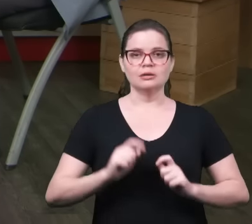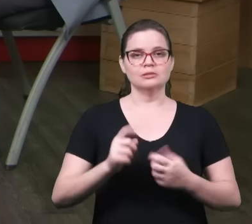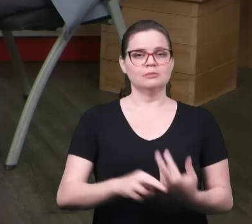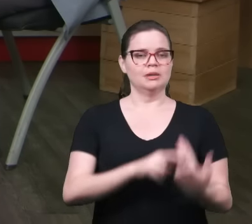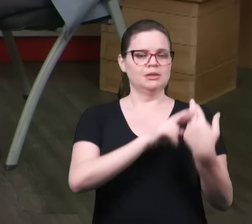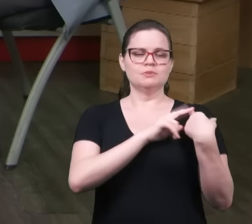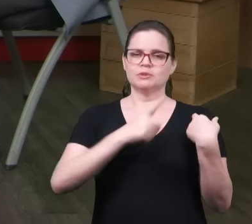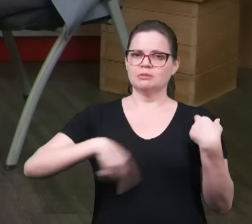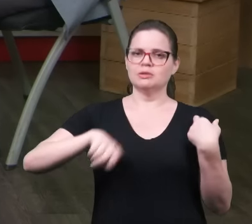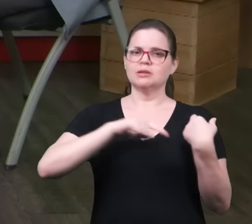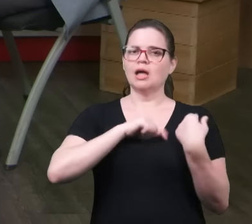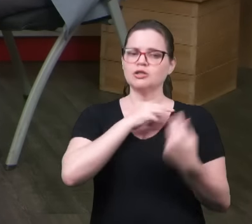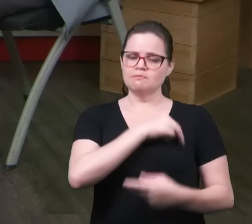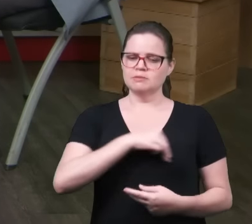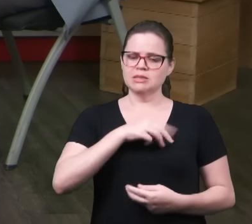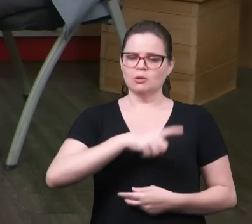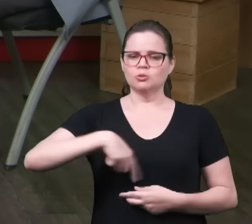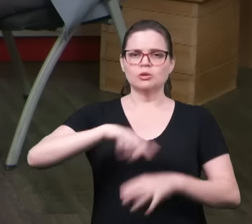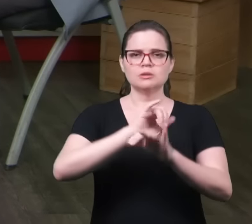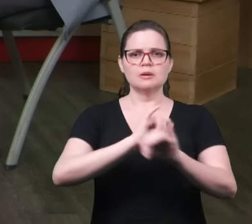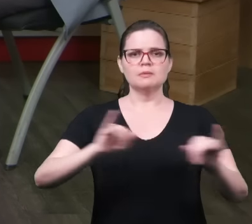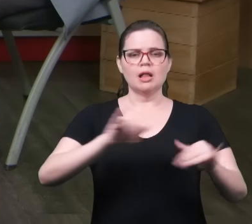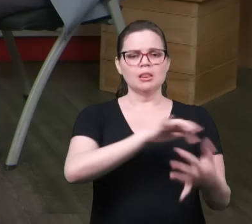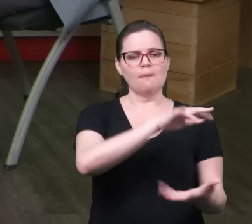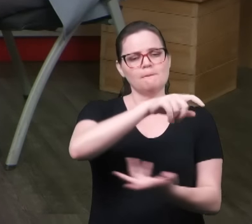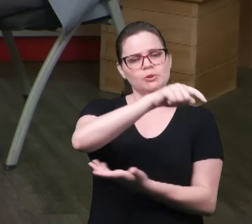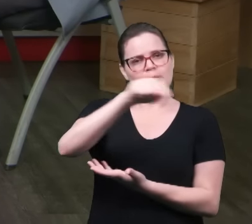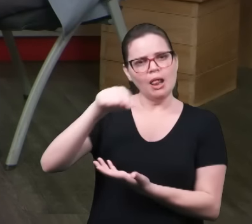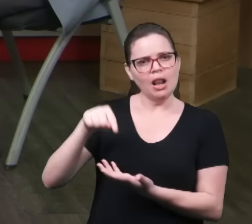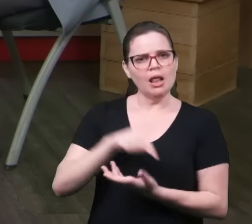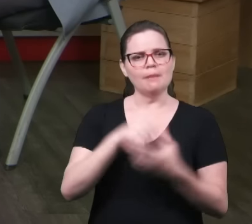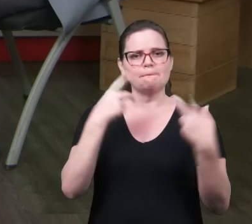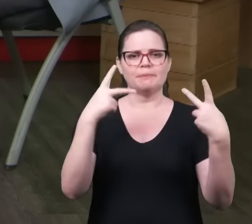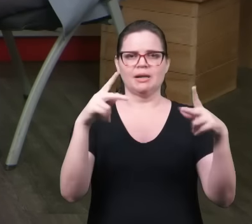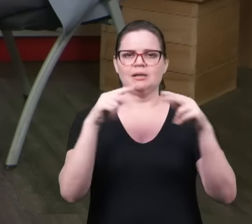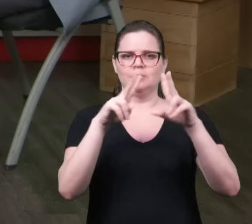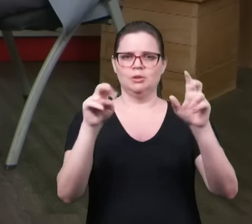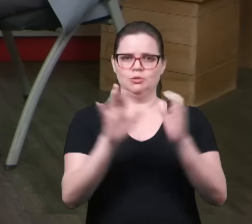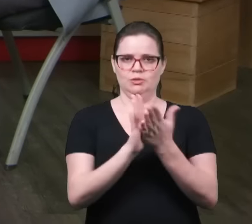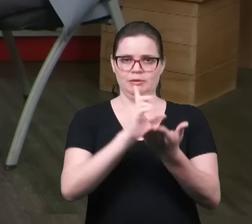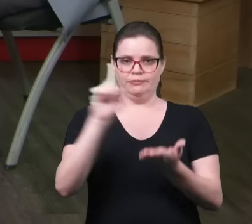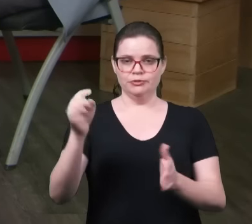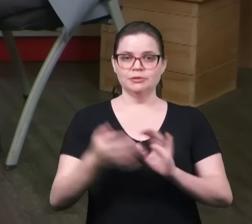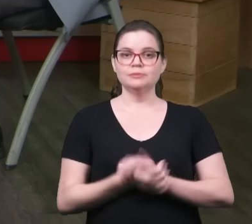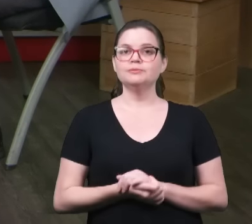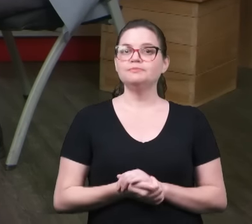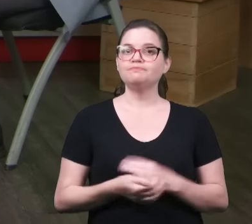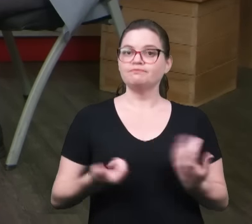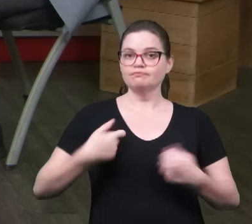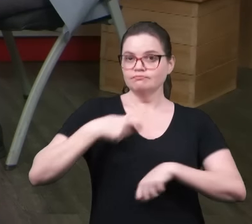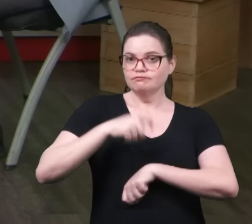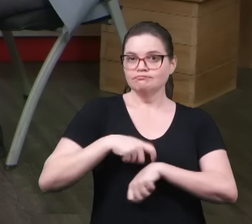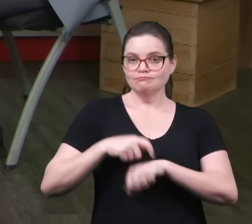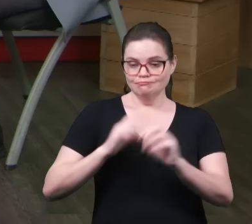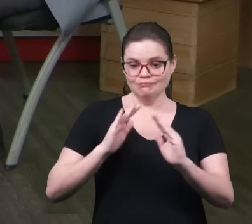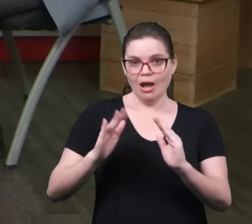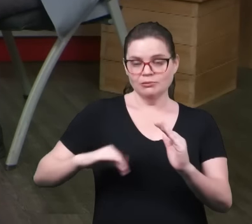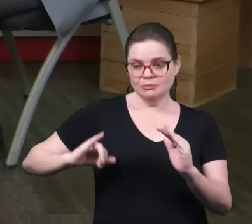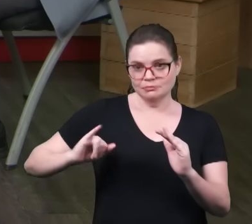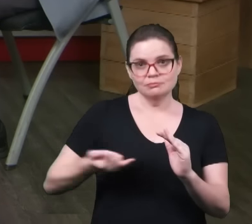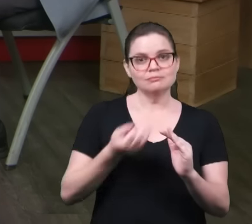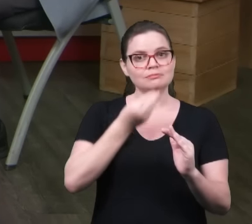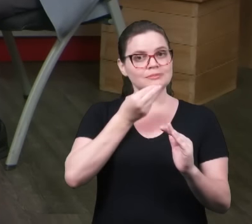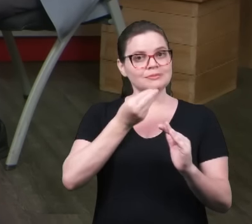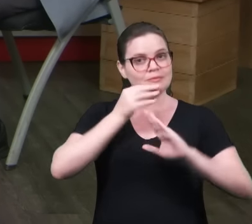Vai por todo mundo e pregar o Evangelho, né? E nesse tempo, que é o tempo aceitável, o homem